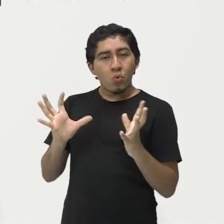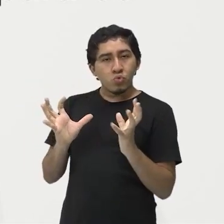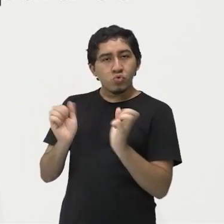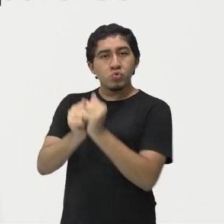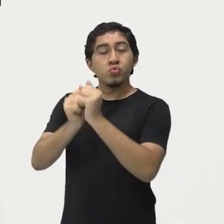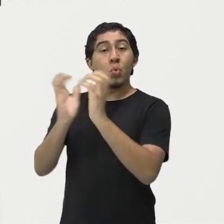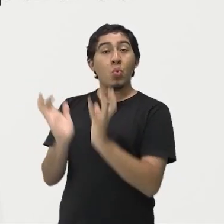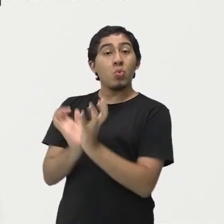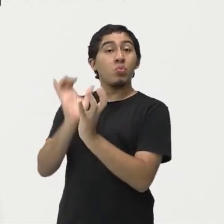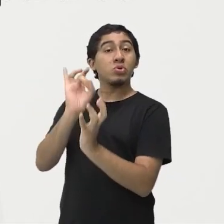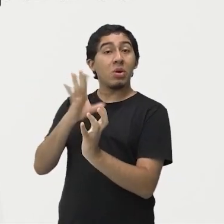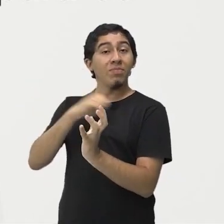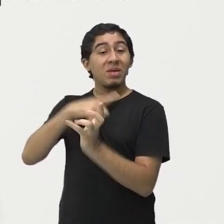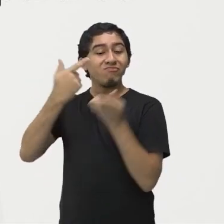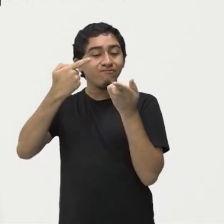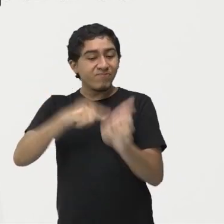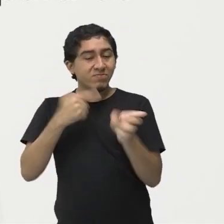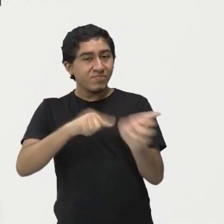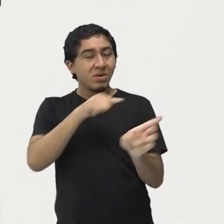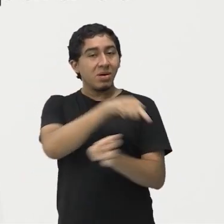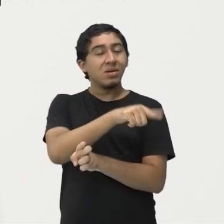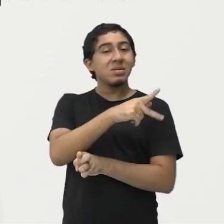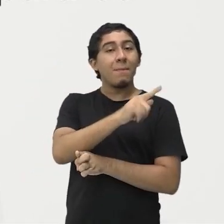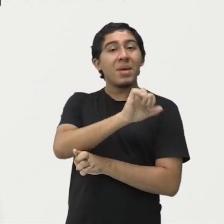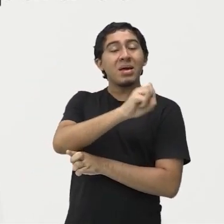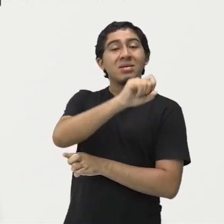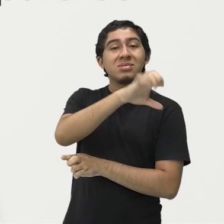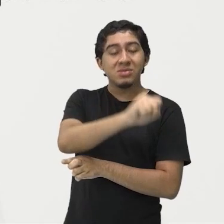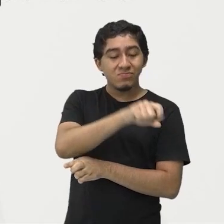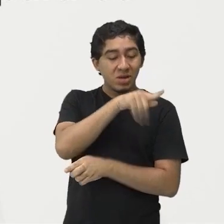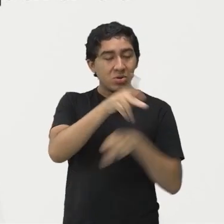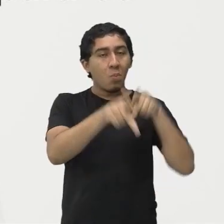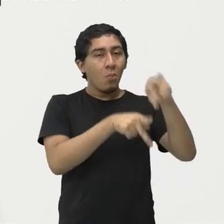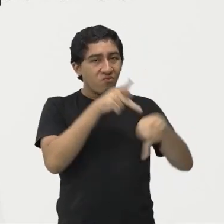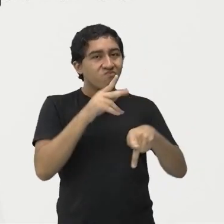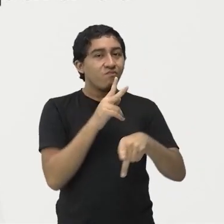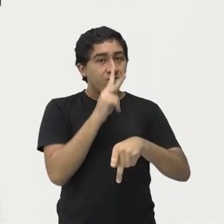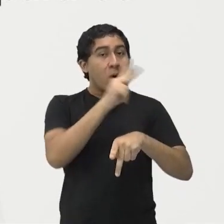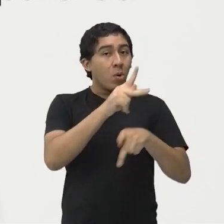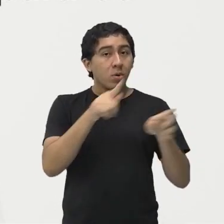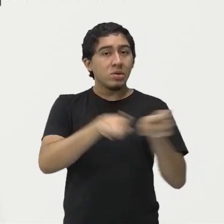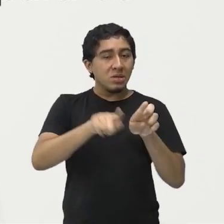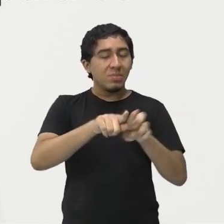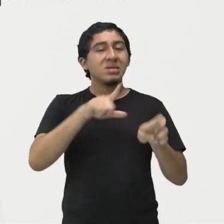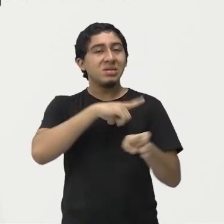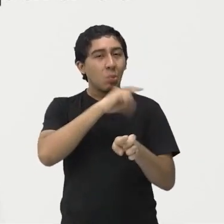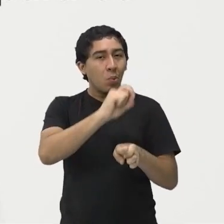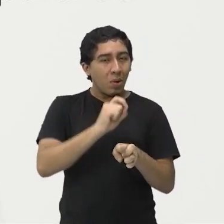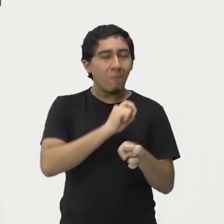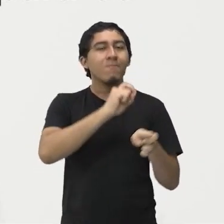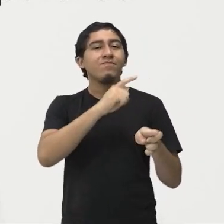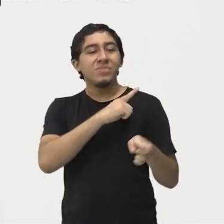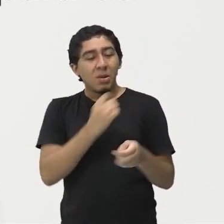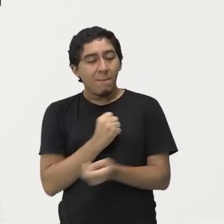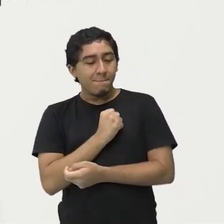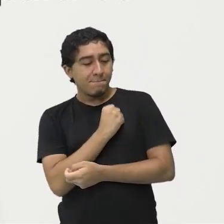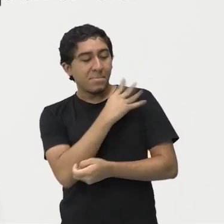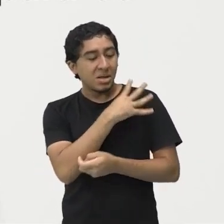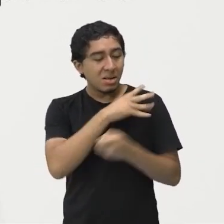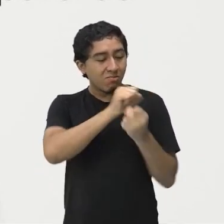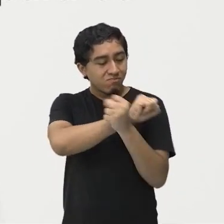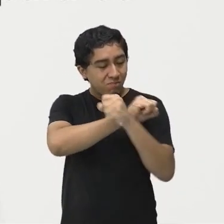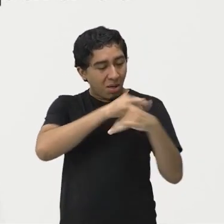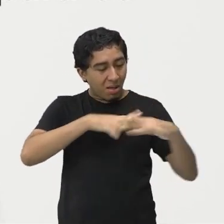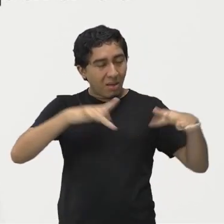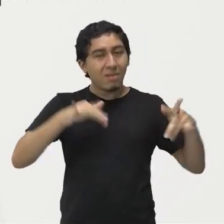era um povo muito forte, que tinha um grande exército e estava expandindo seu domínio sobre